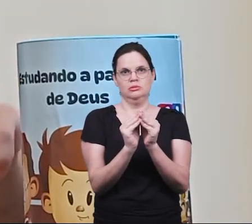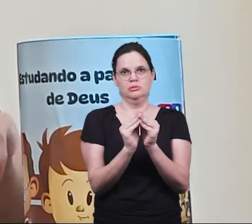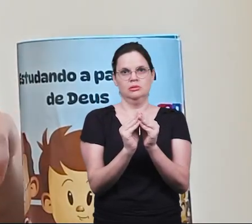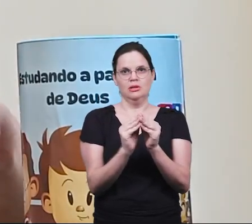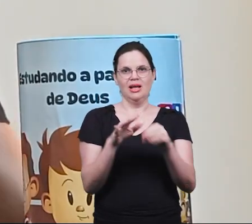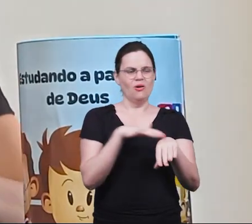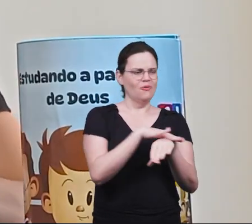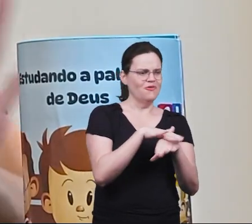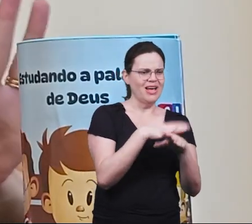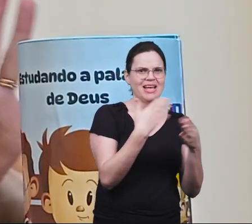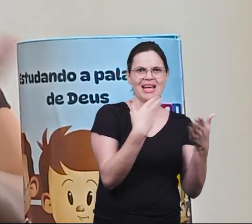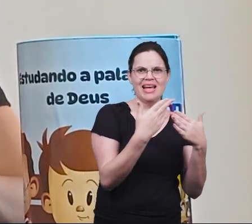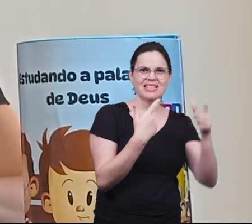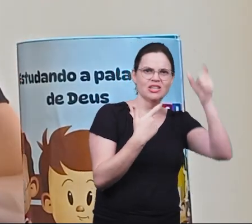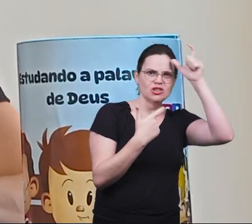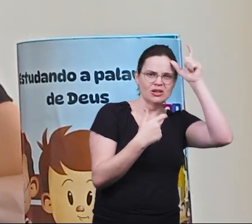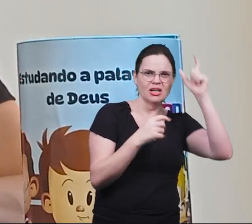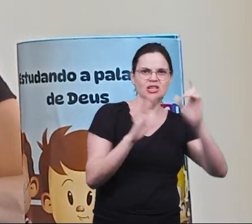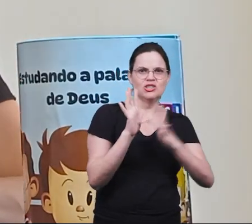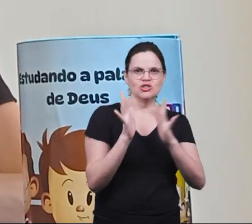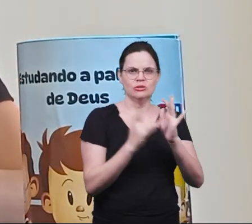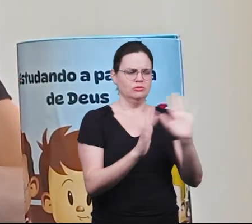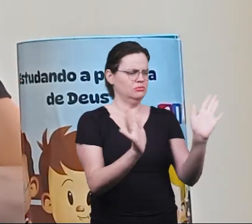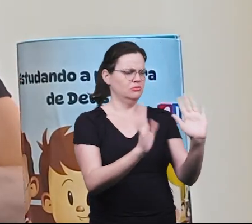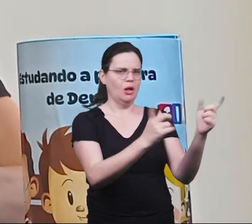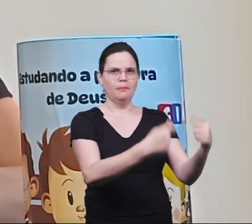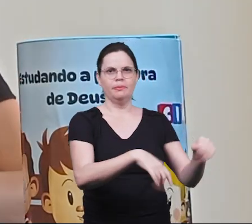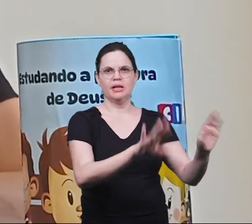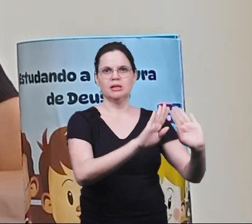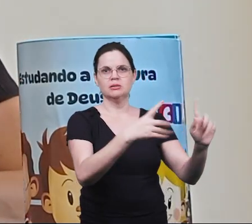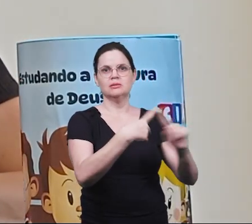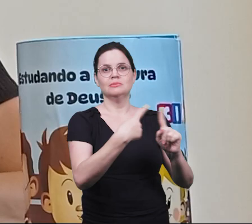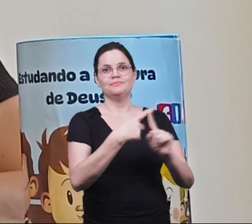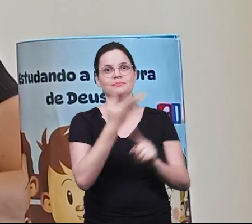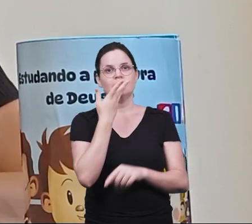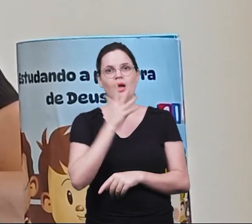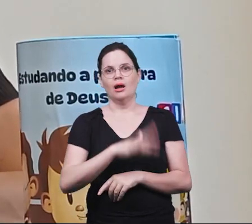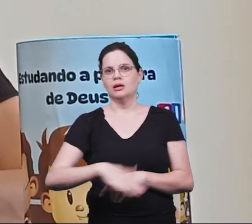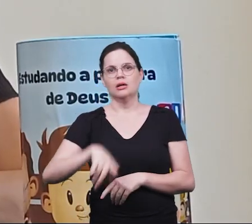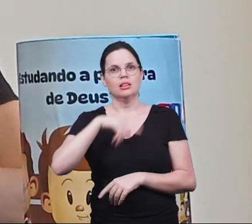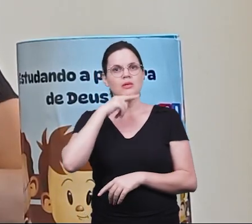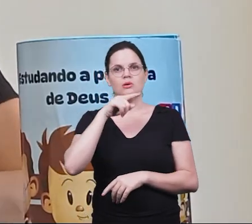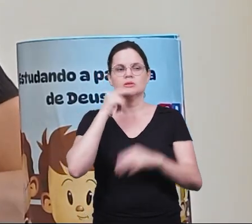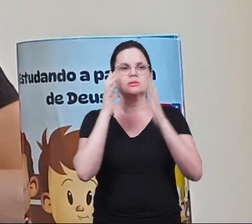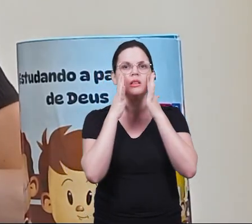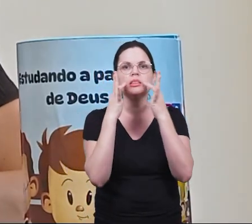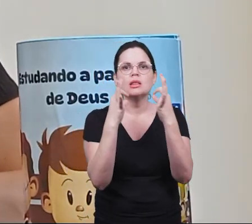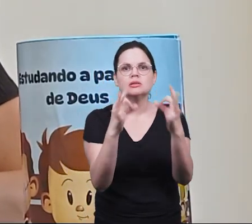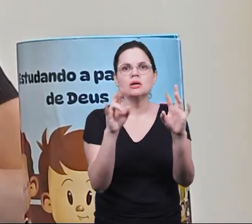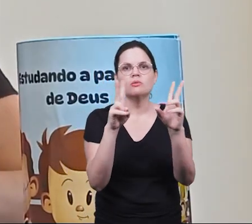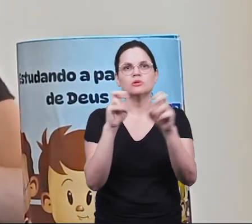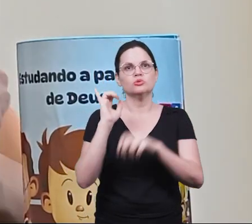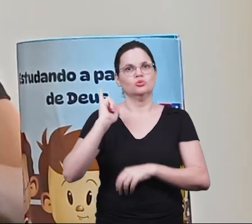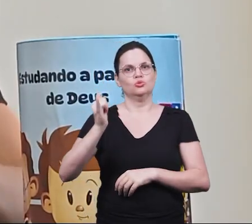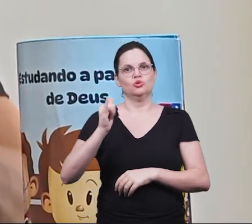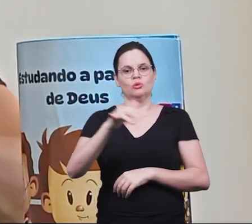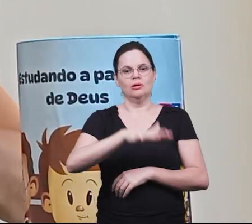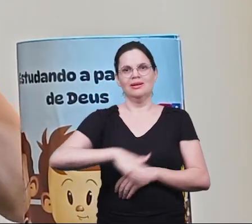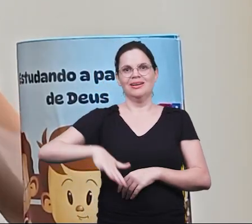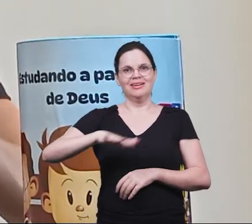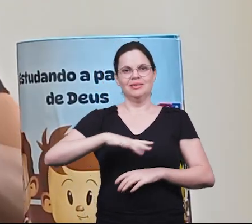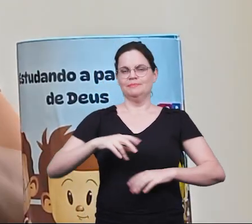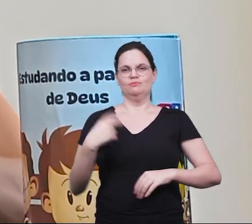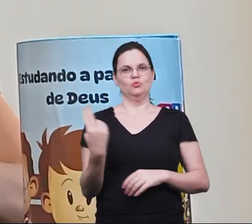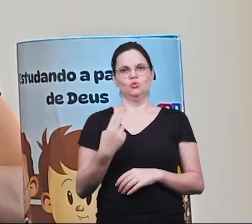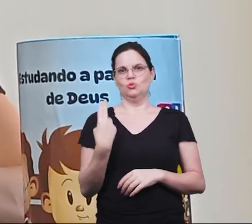nem entramos ali no diálogo entre Jesus e o inimigo, porque a criança não conseguiria ter atenção